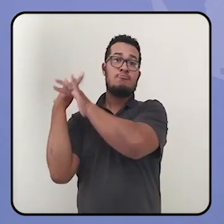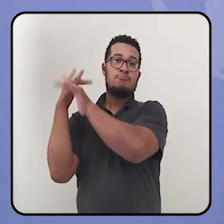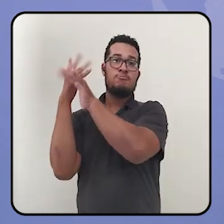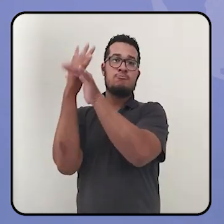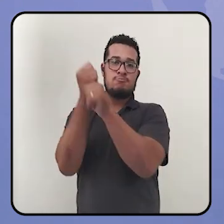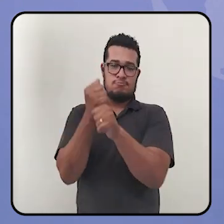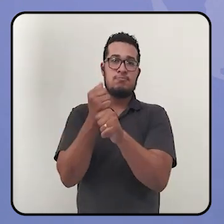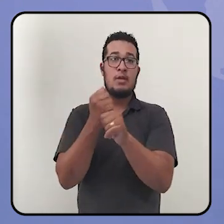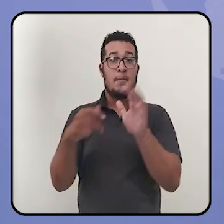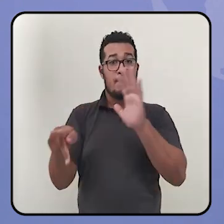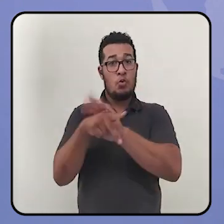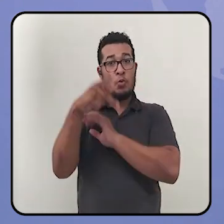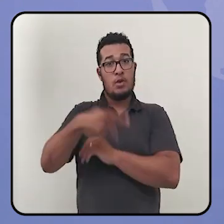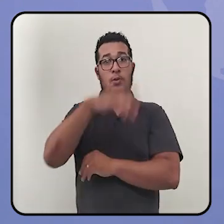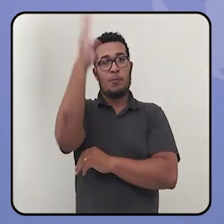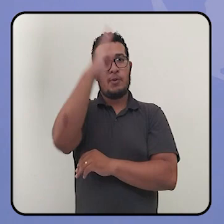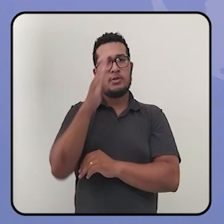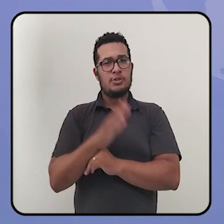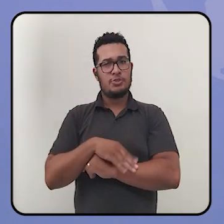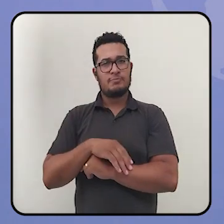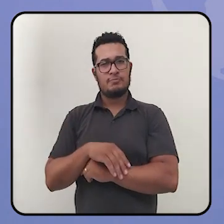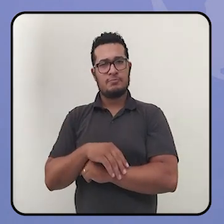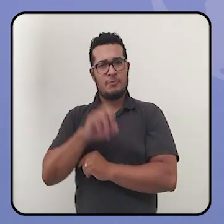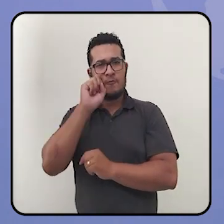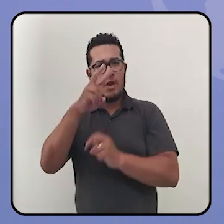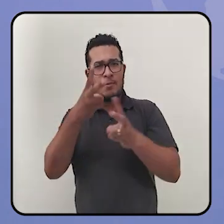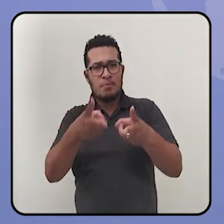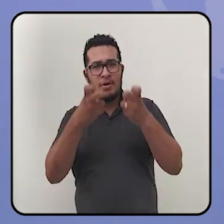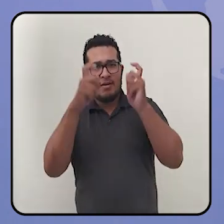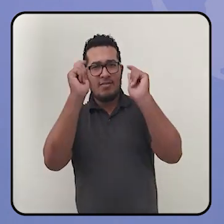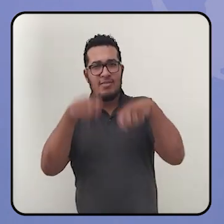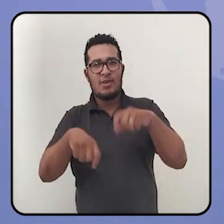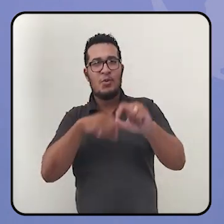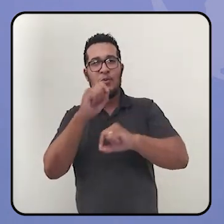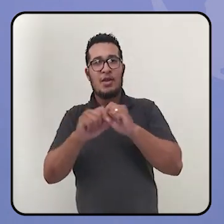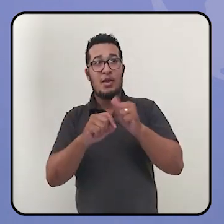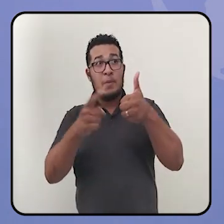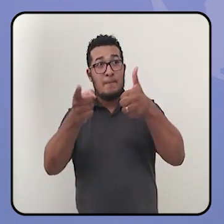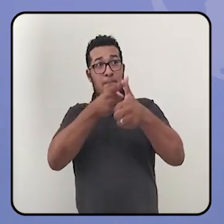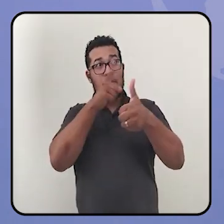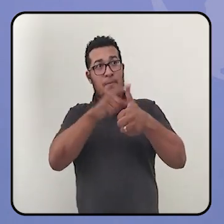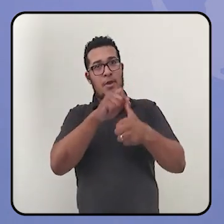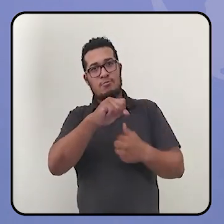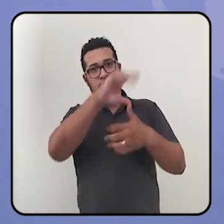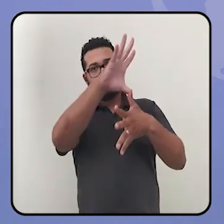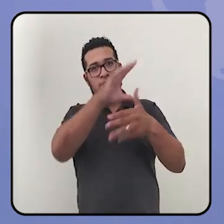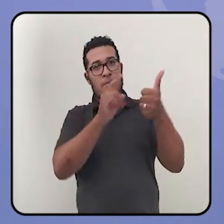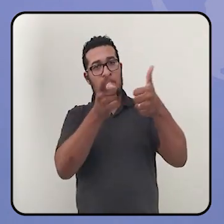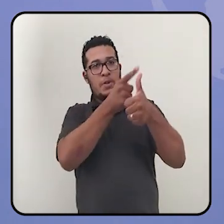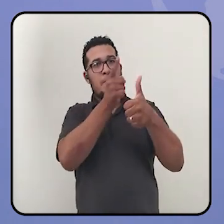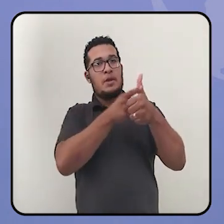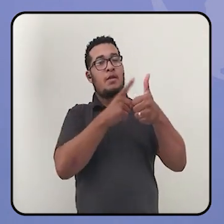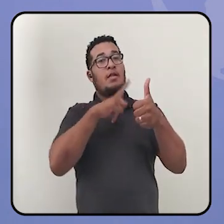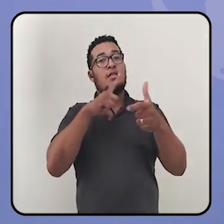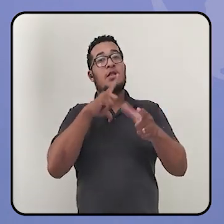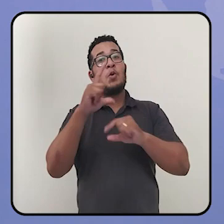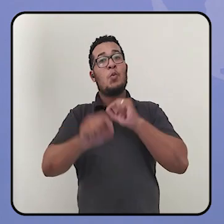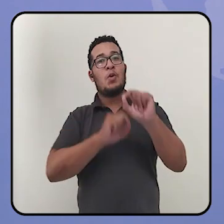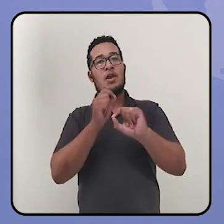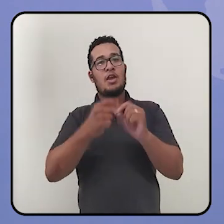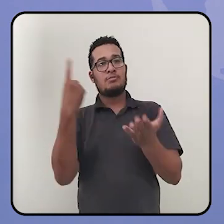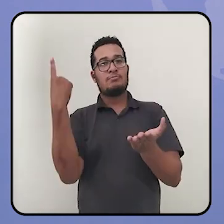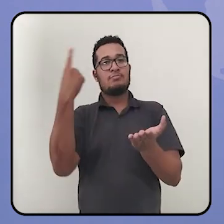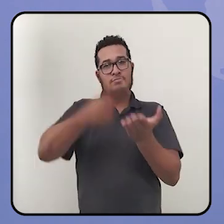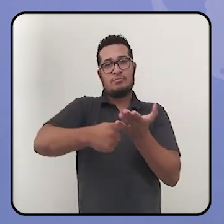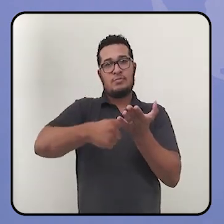eles não haviam domesticado os animais, meus queridos alunos, minhas queridas alunas. Ora, se o homem pré-histórico dominasse